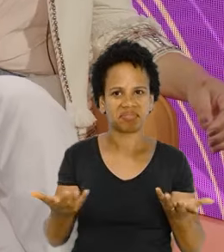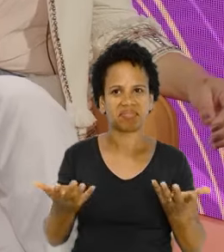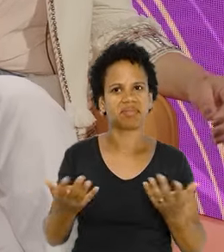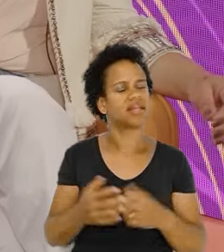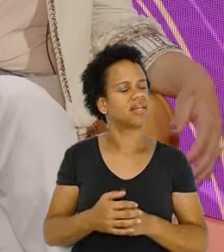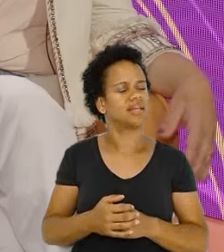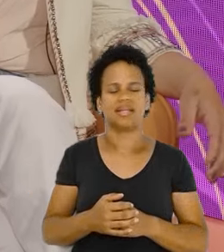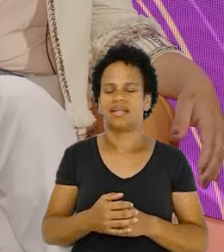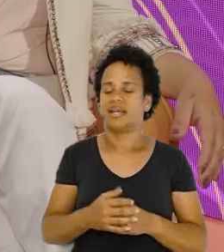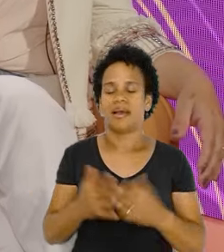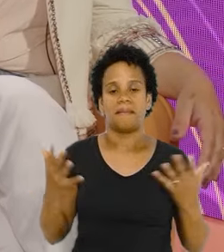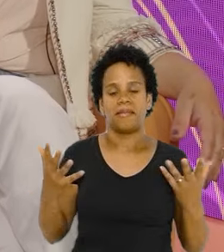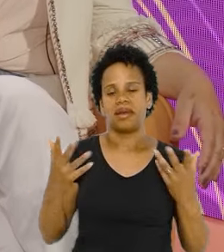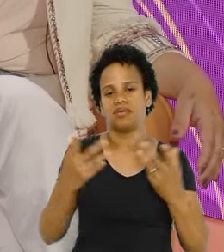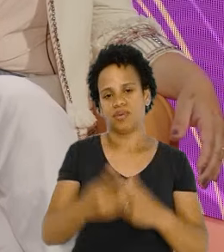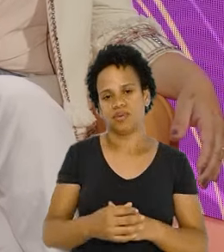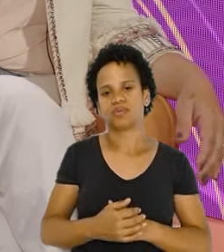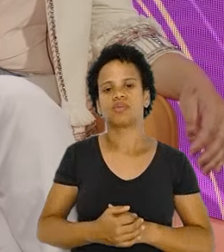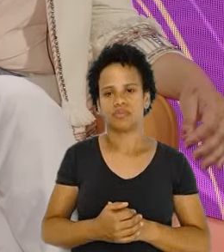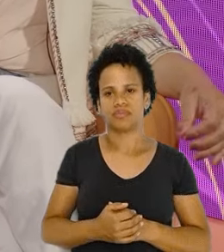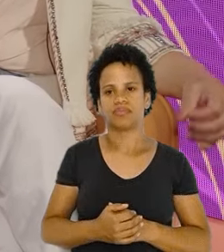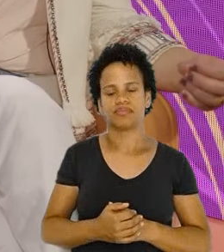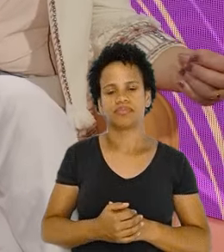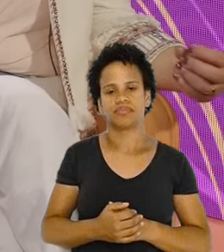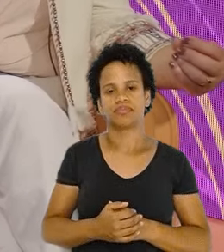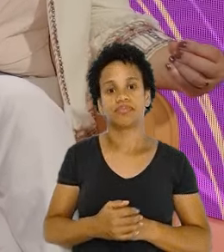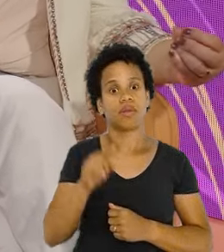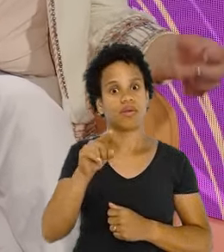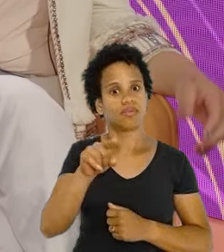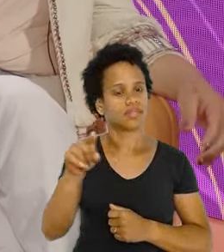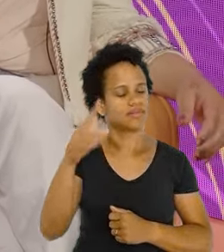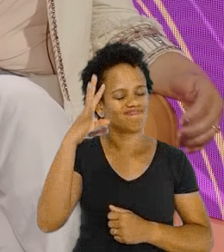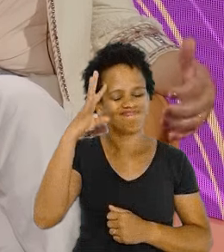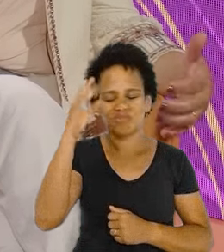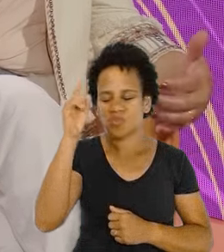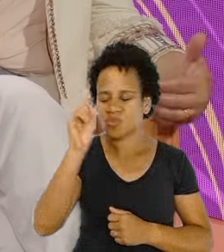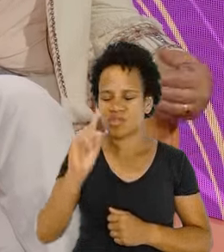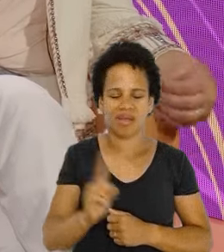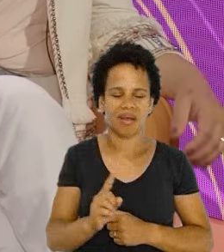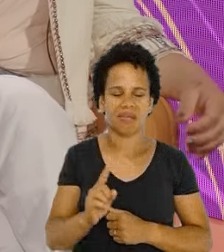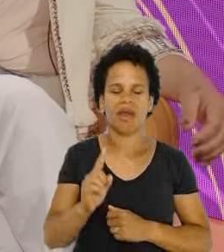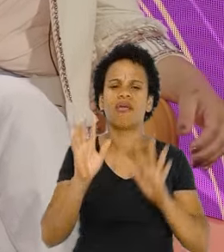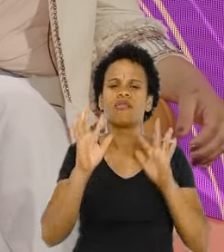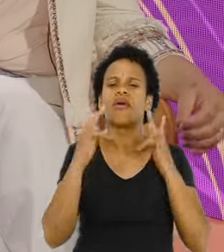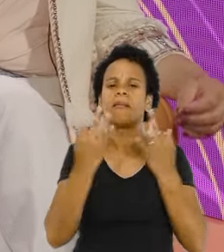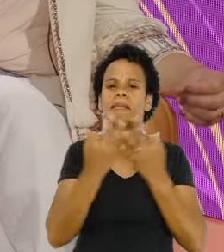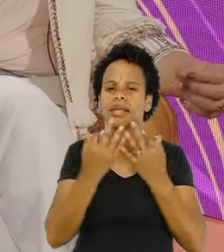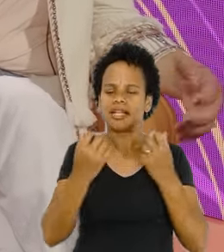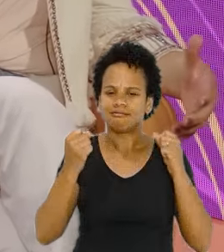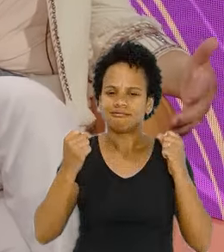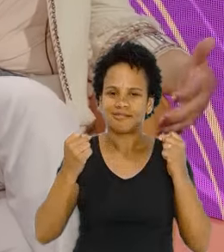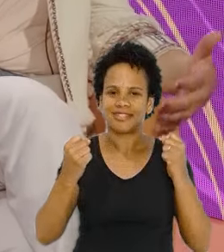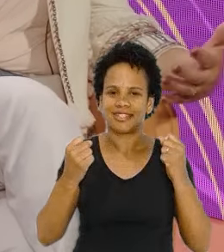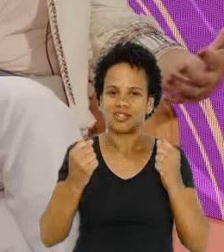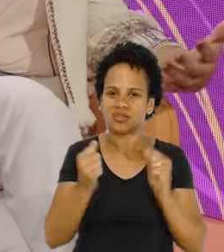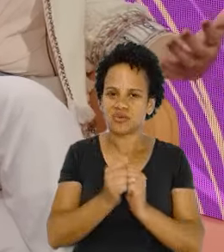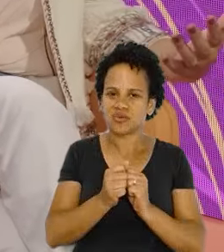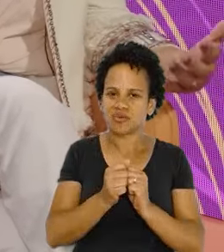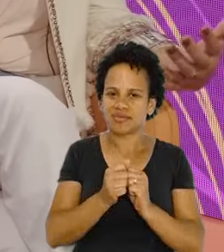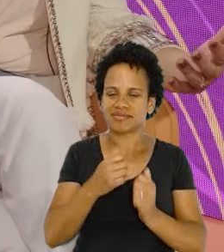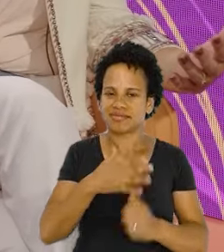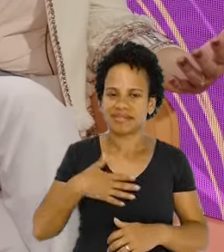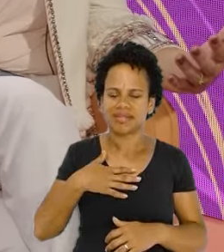é muito maravilhoso eu Nossa vocês não t noção sua família vibrou junto nossa minha família assim a